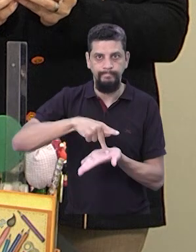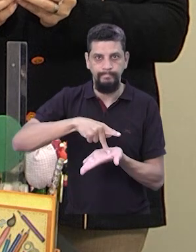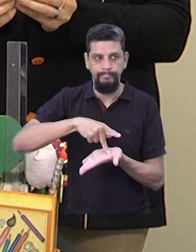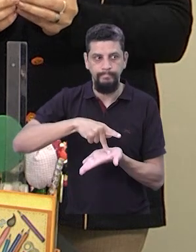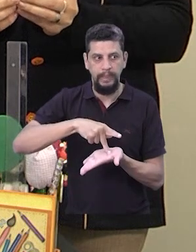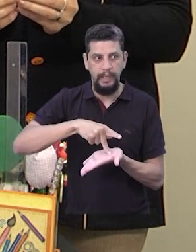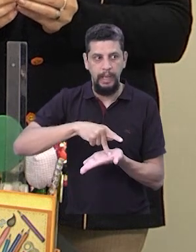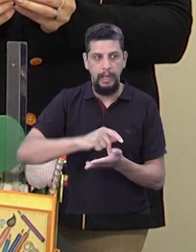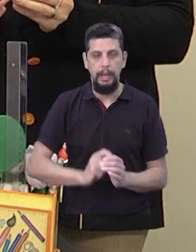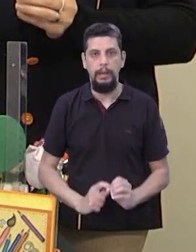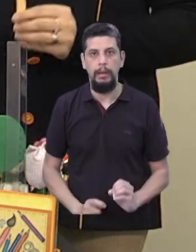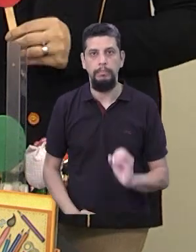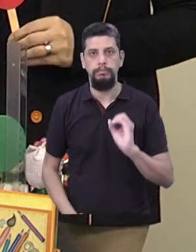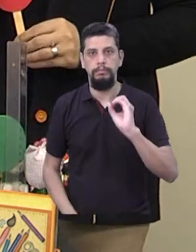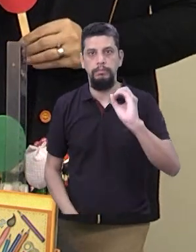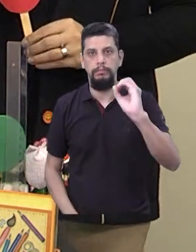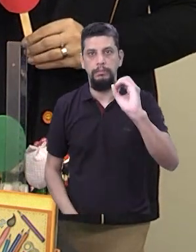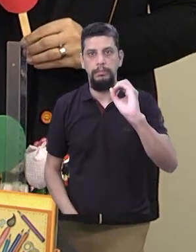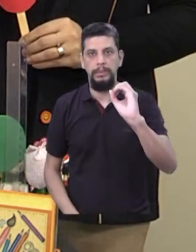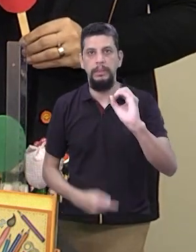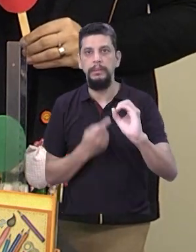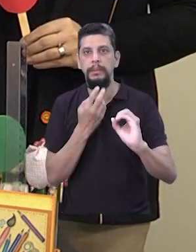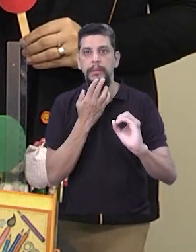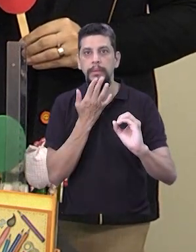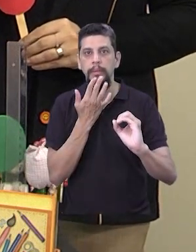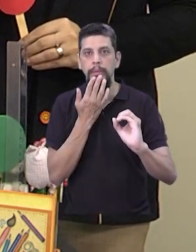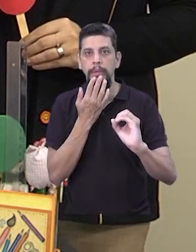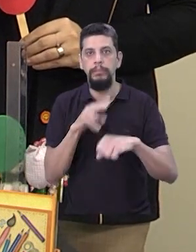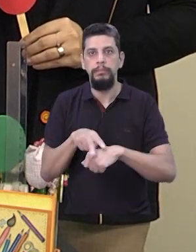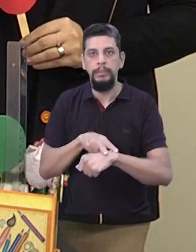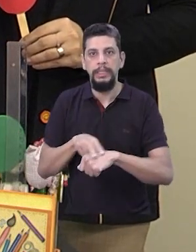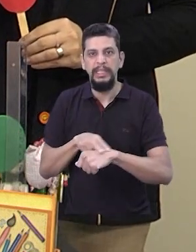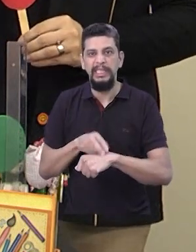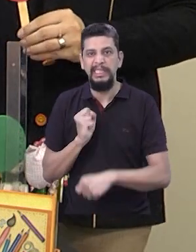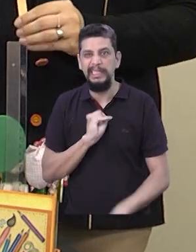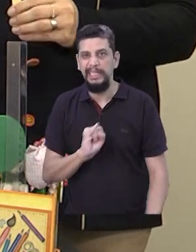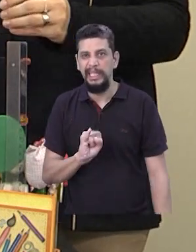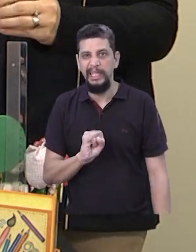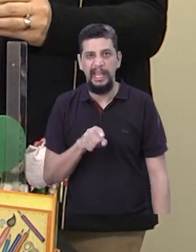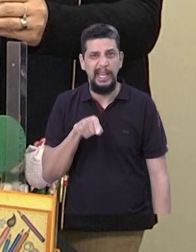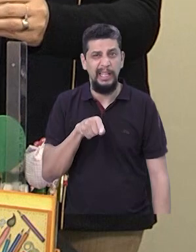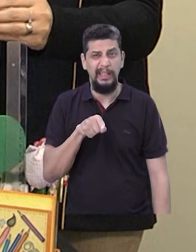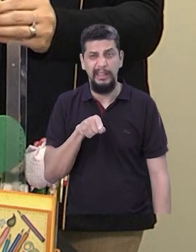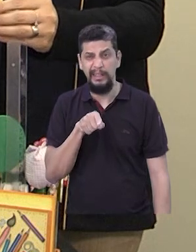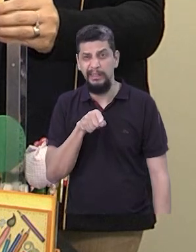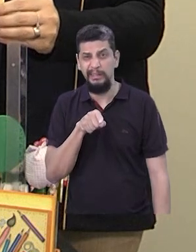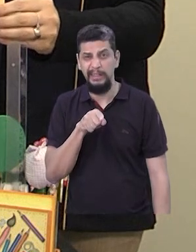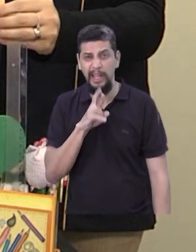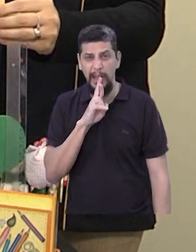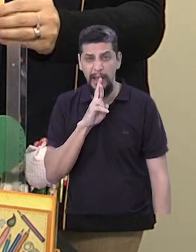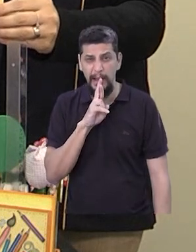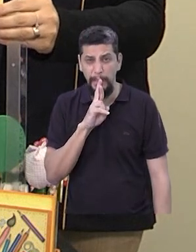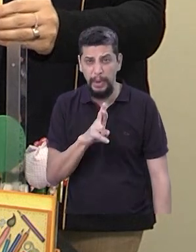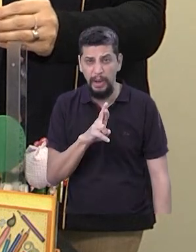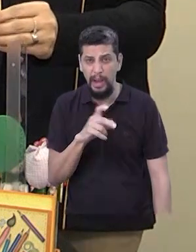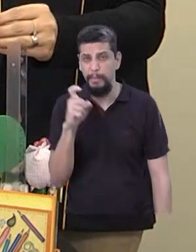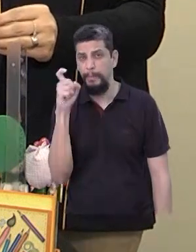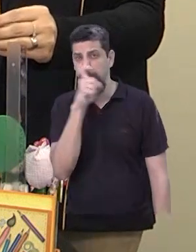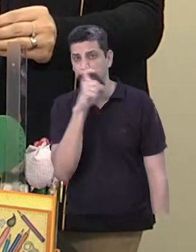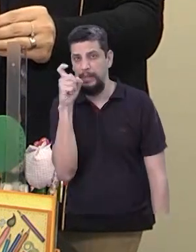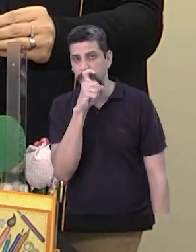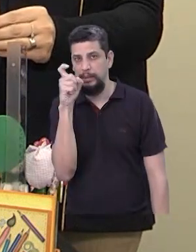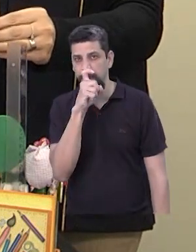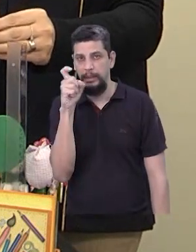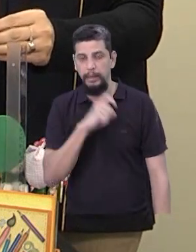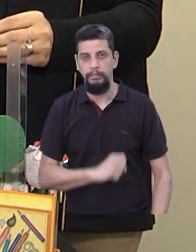verdadeira, a gente vai levantar a plaquinha... Verde. Se a gente achar que aquela afirmação não é